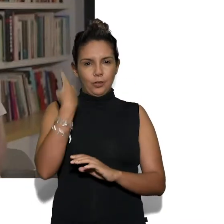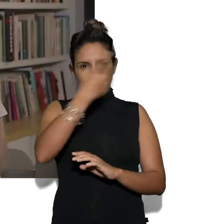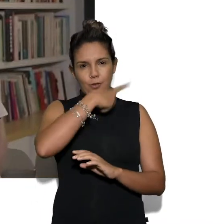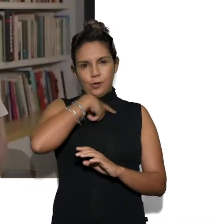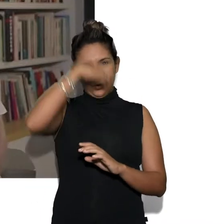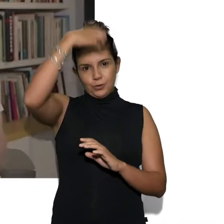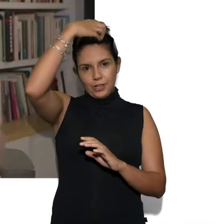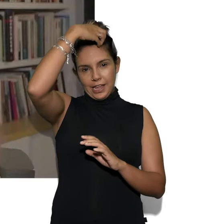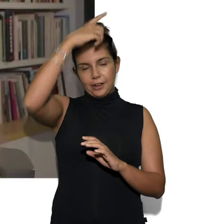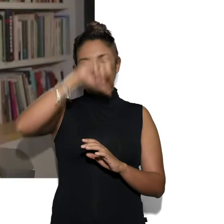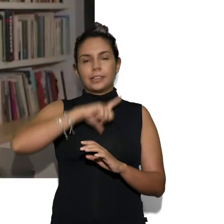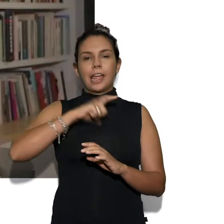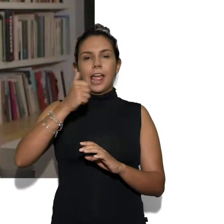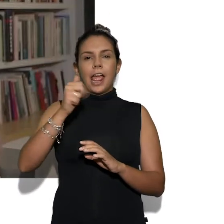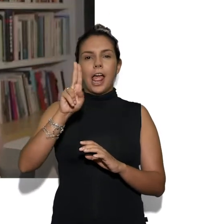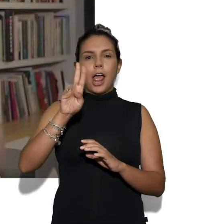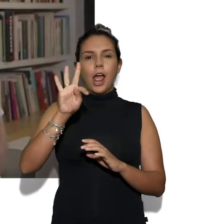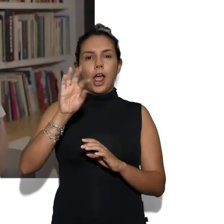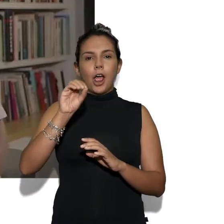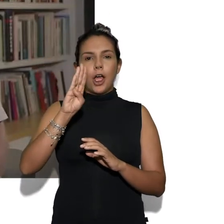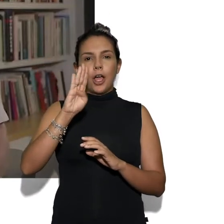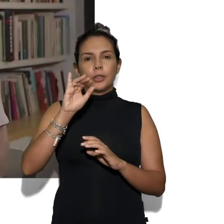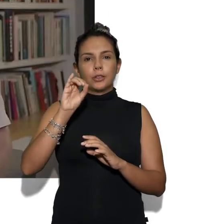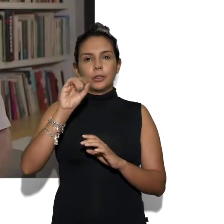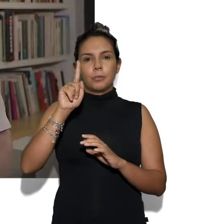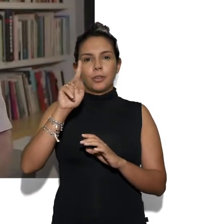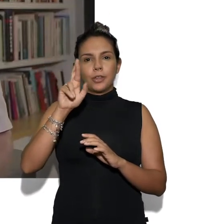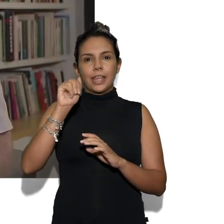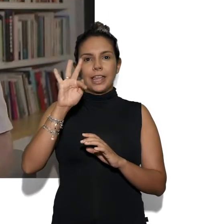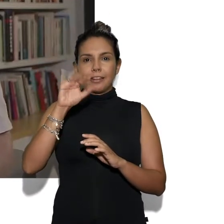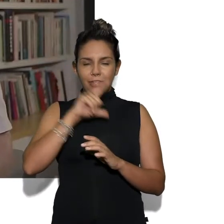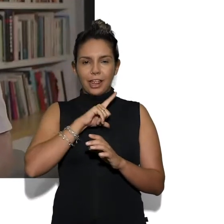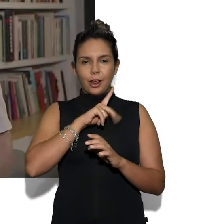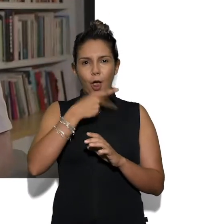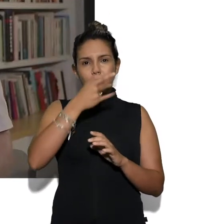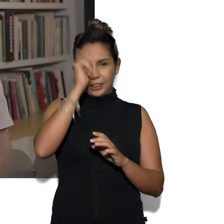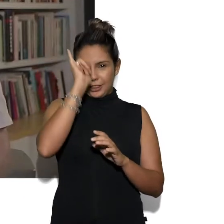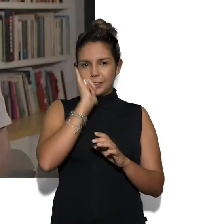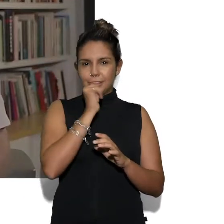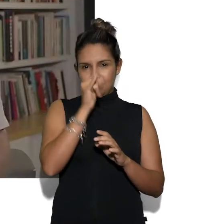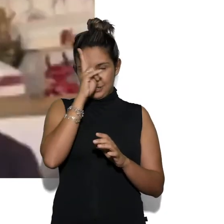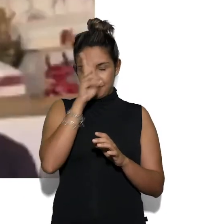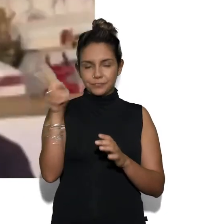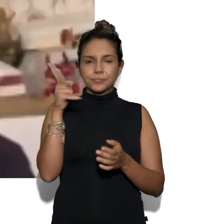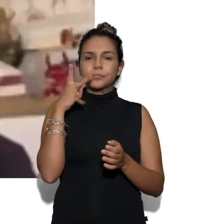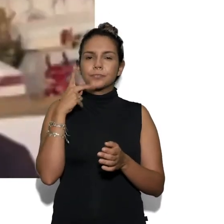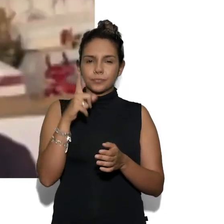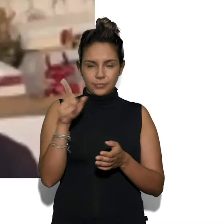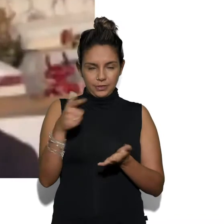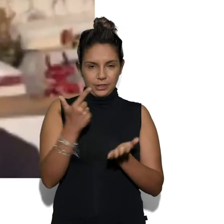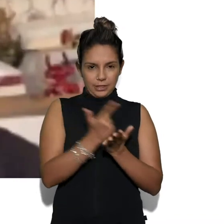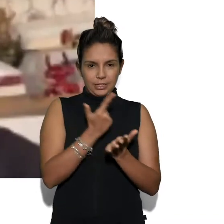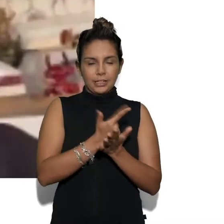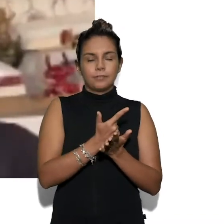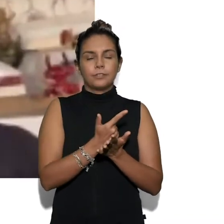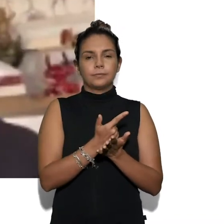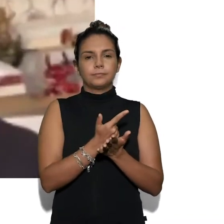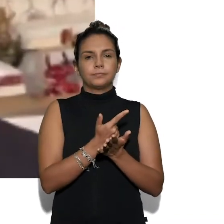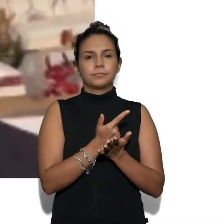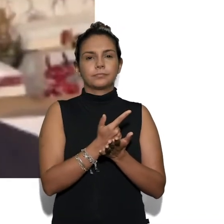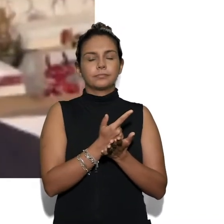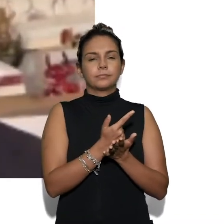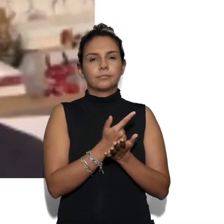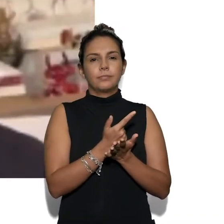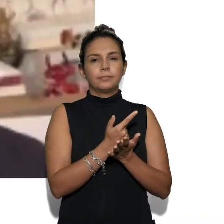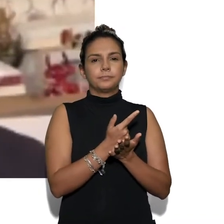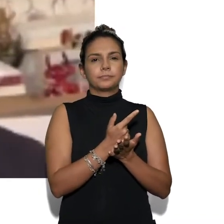Reino? Sim, na verdade, com o Contra Mim é fácil agora de detectar o que é que em